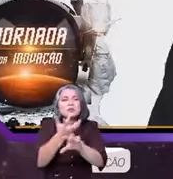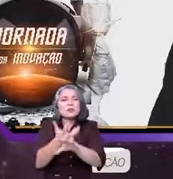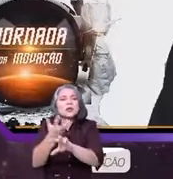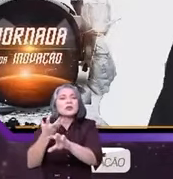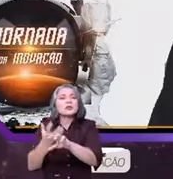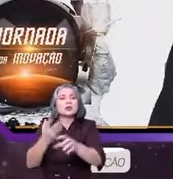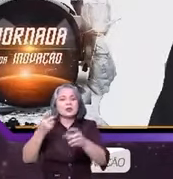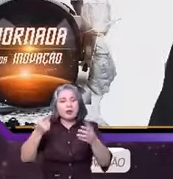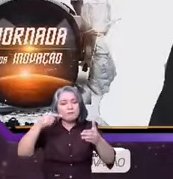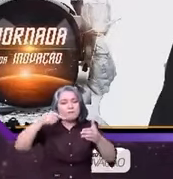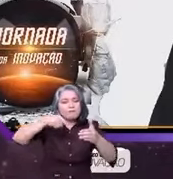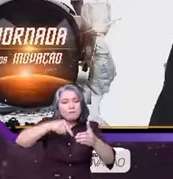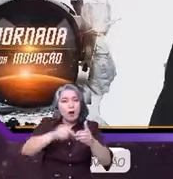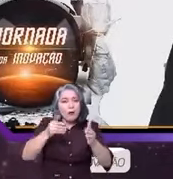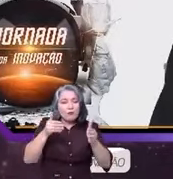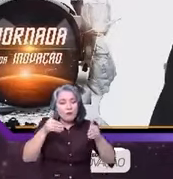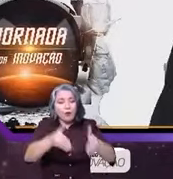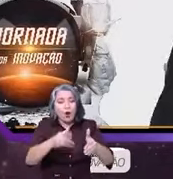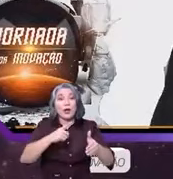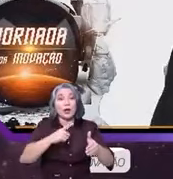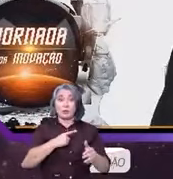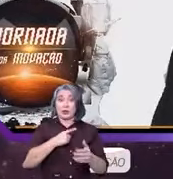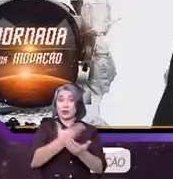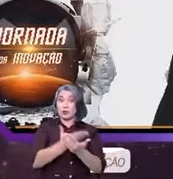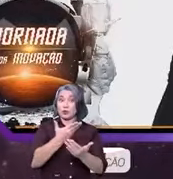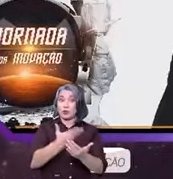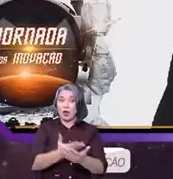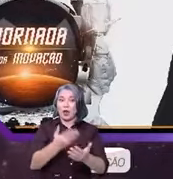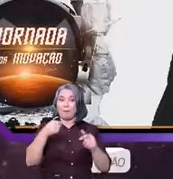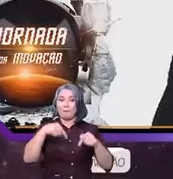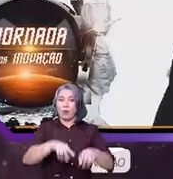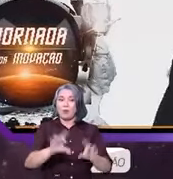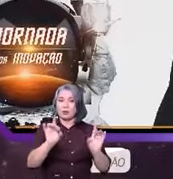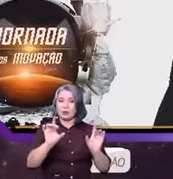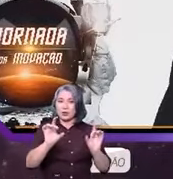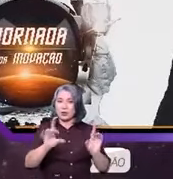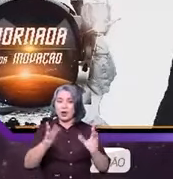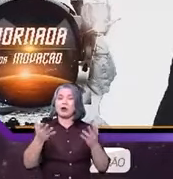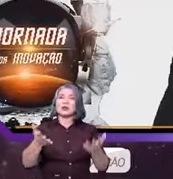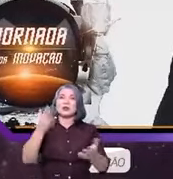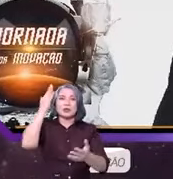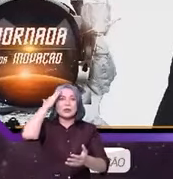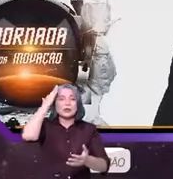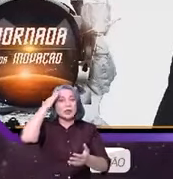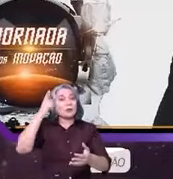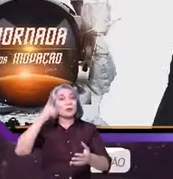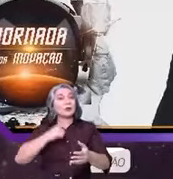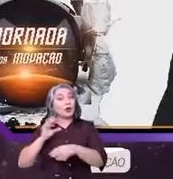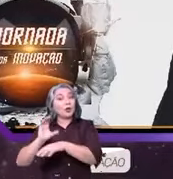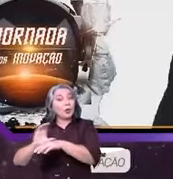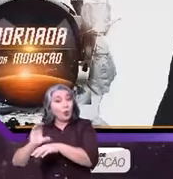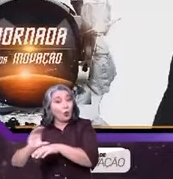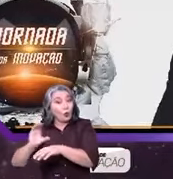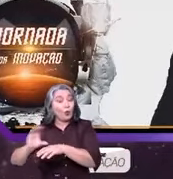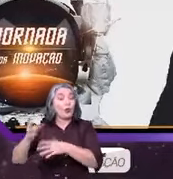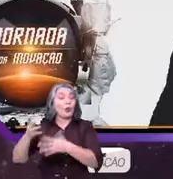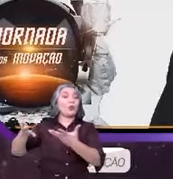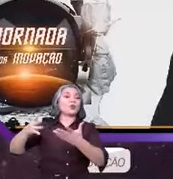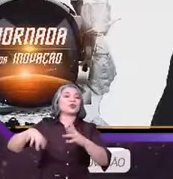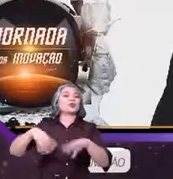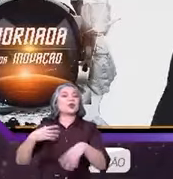dizer, é exigida dele uma qualificação bastante específica, muito embora haja os programas de capacitação aí ao longo da sua